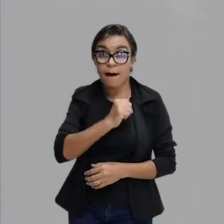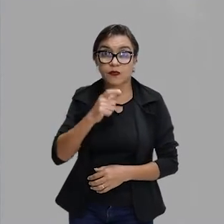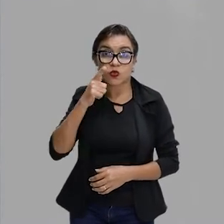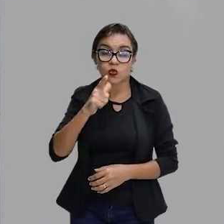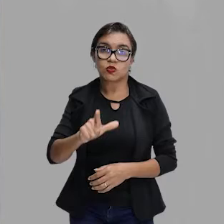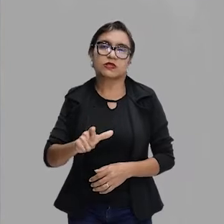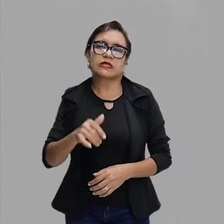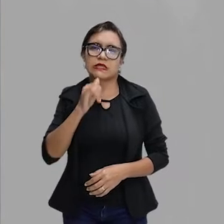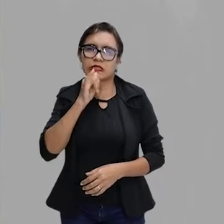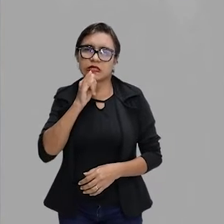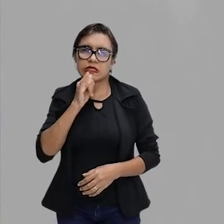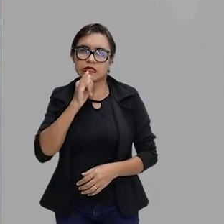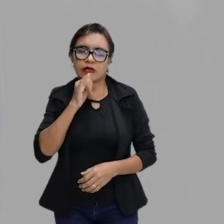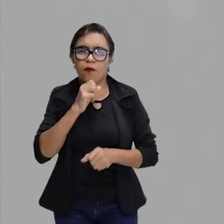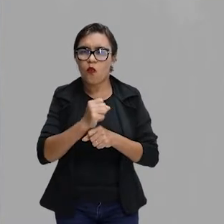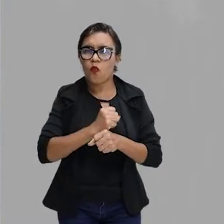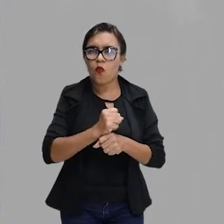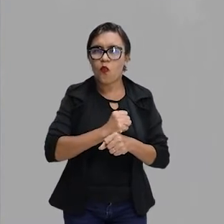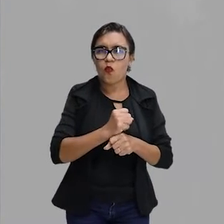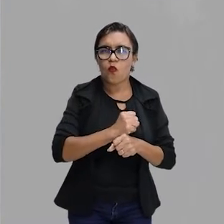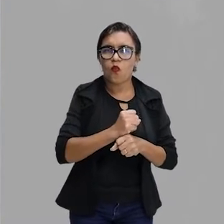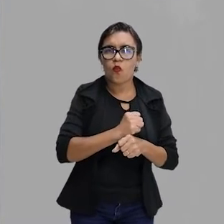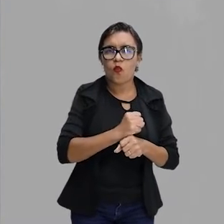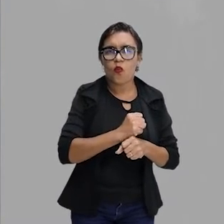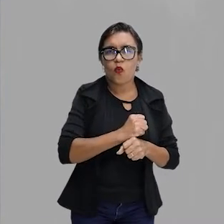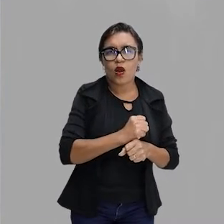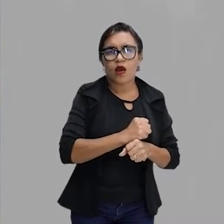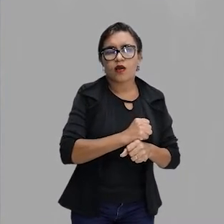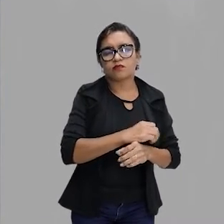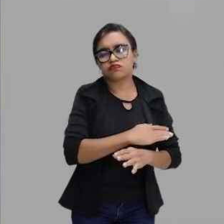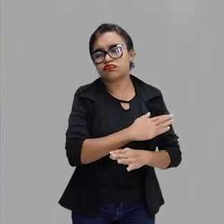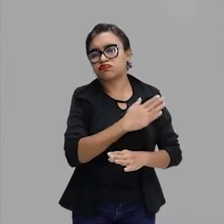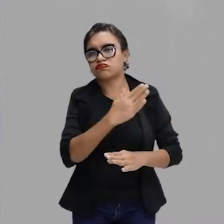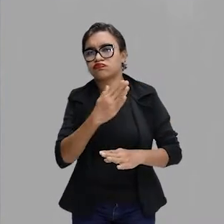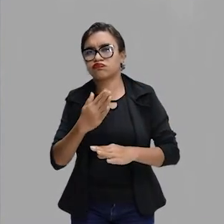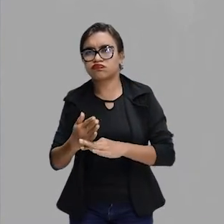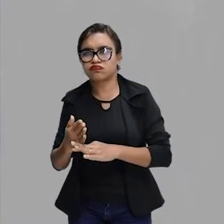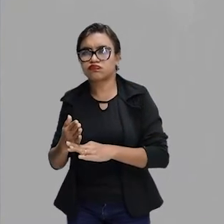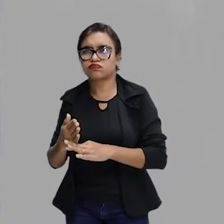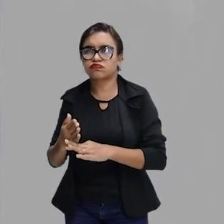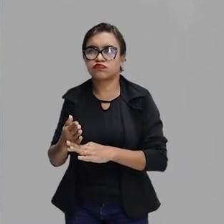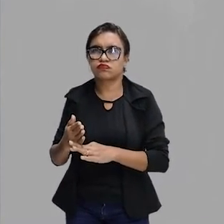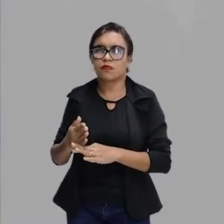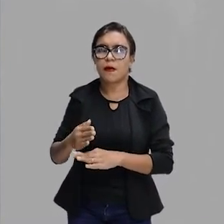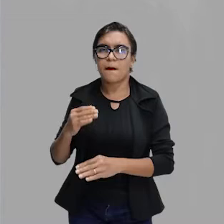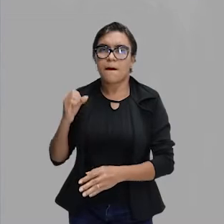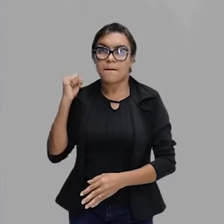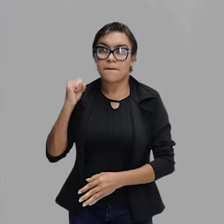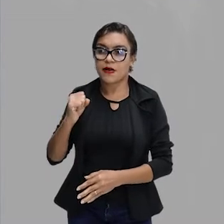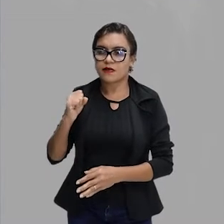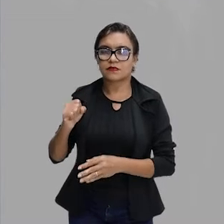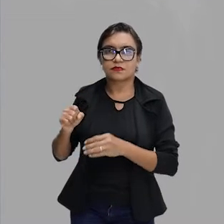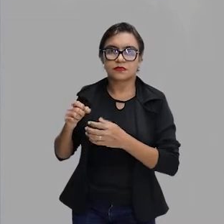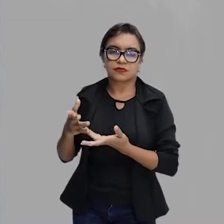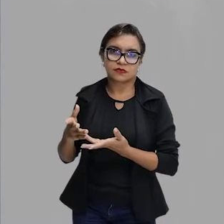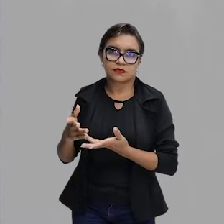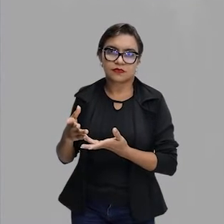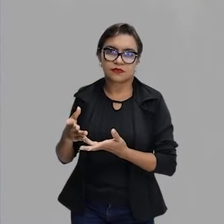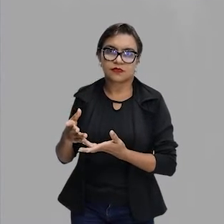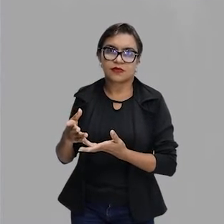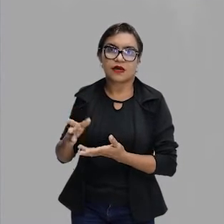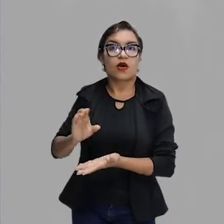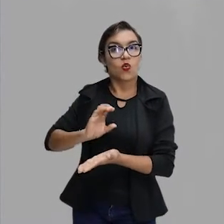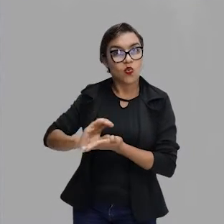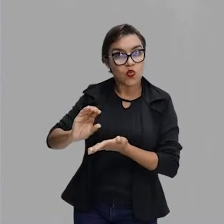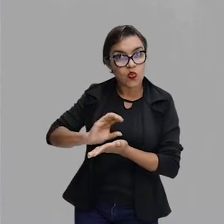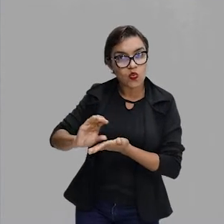1 ano para ir para o abate. Da biotecnologia, com todos esses avanços tecnológicos, em 6 meses ele está pronto, por exemplo, para ir para o abate, gerando